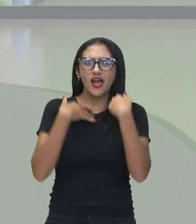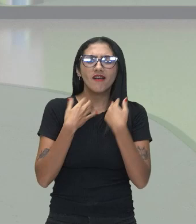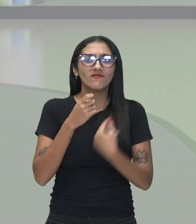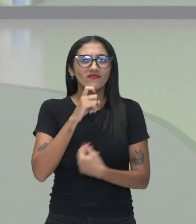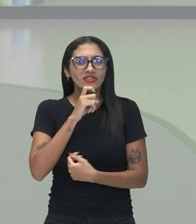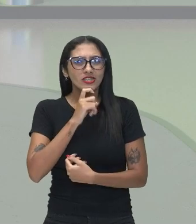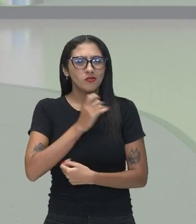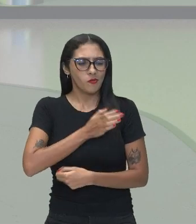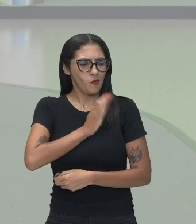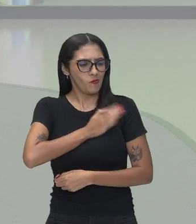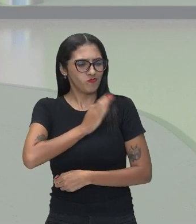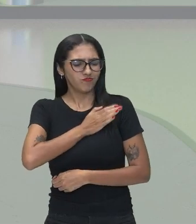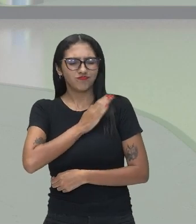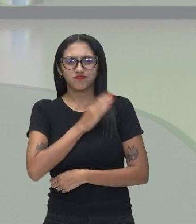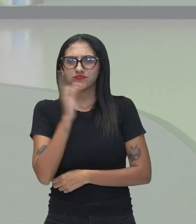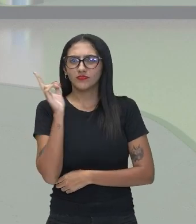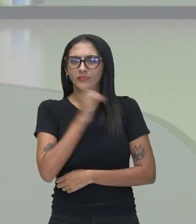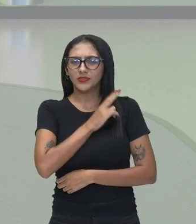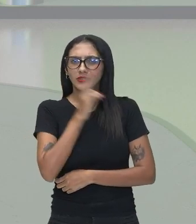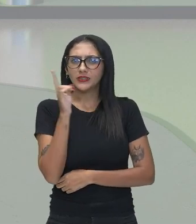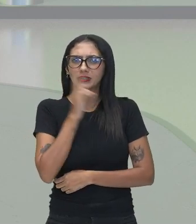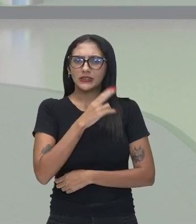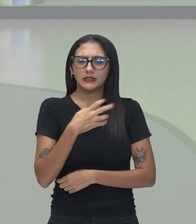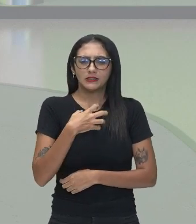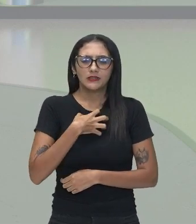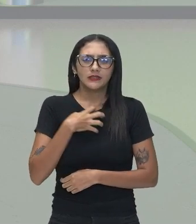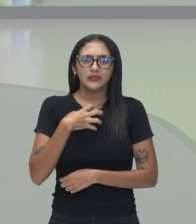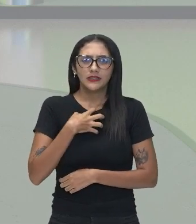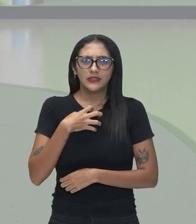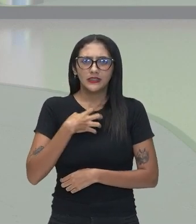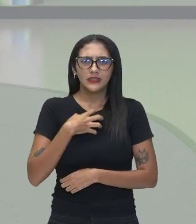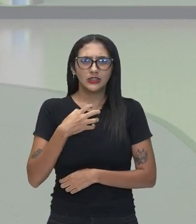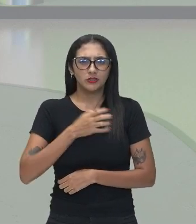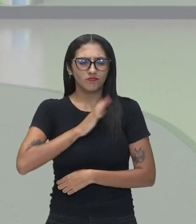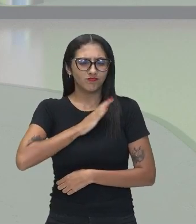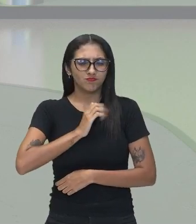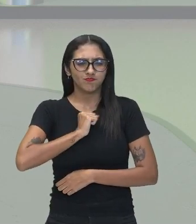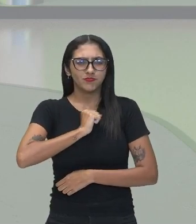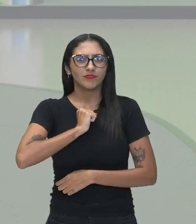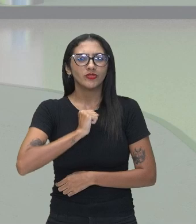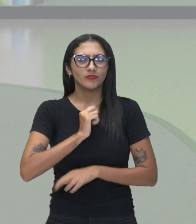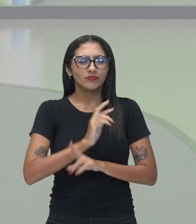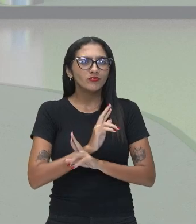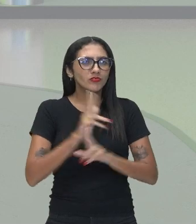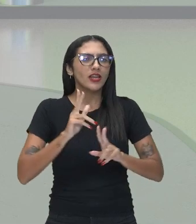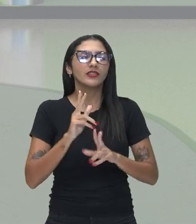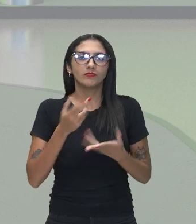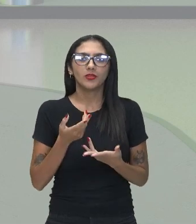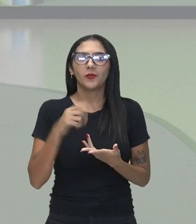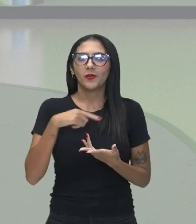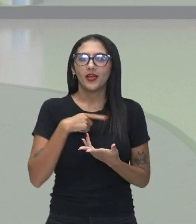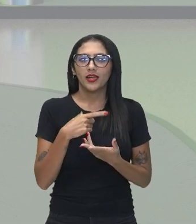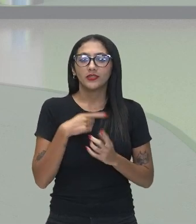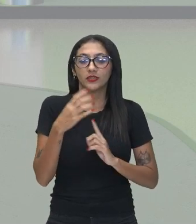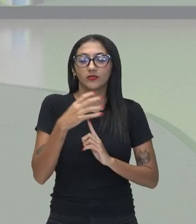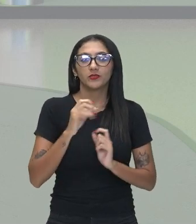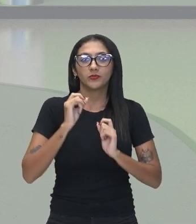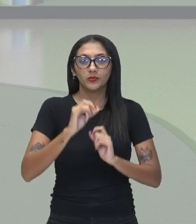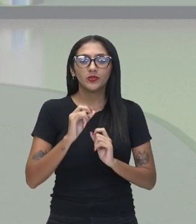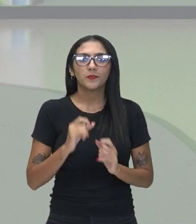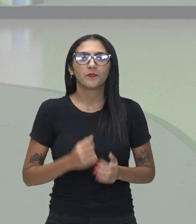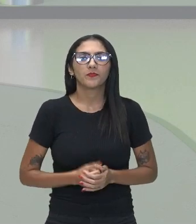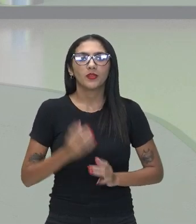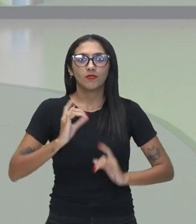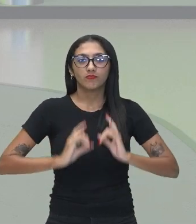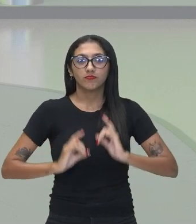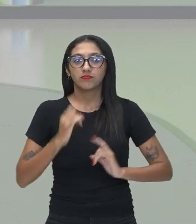coração começa a acelerar, né, sente um pouquinho mais palpitando. Então, por causa desse composto aqui, que